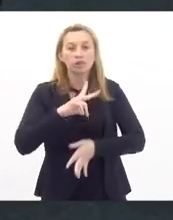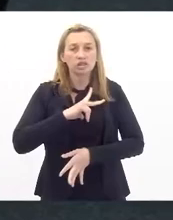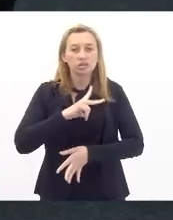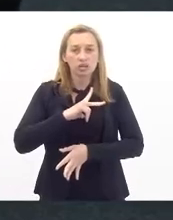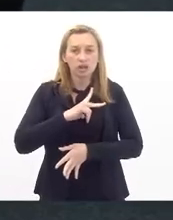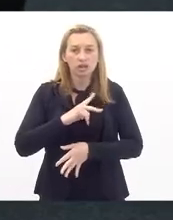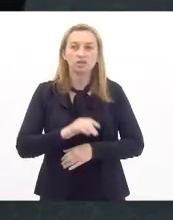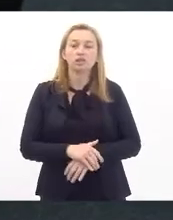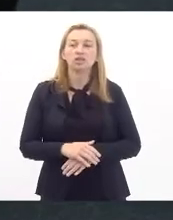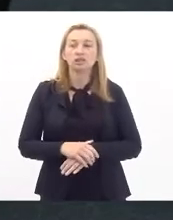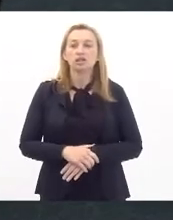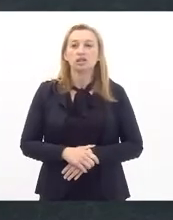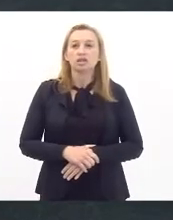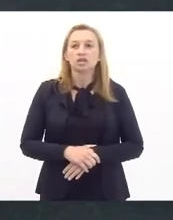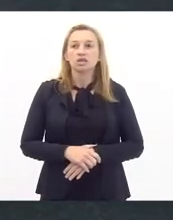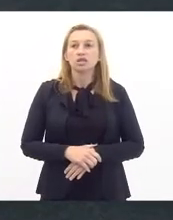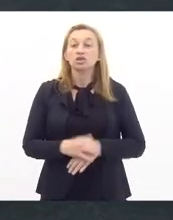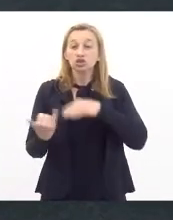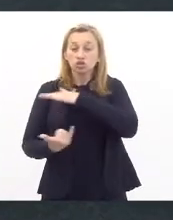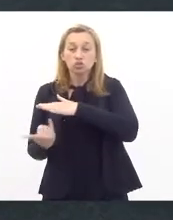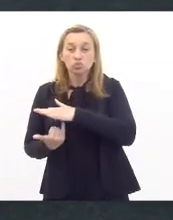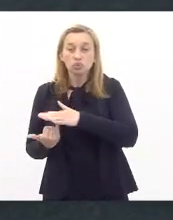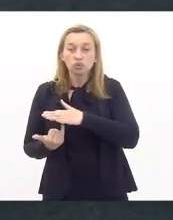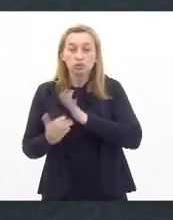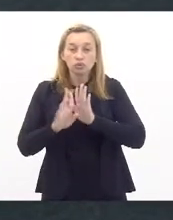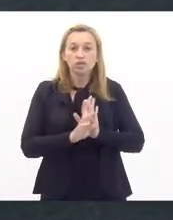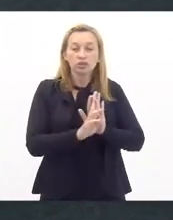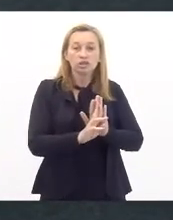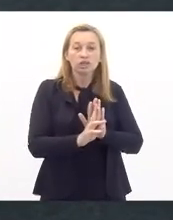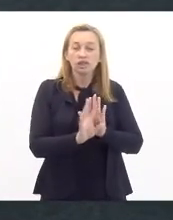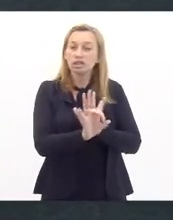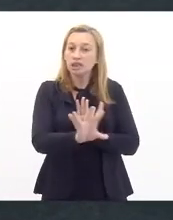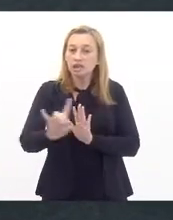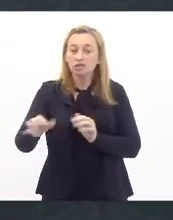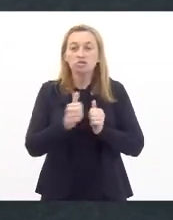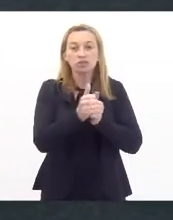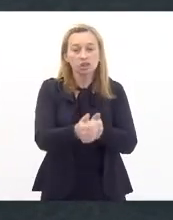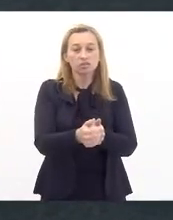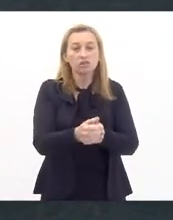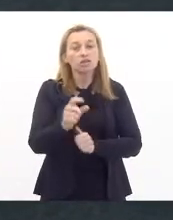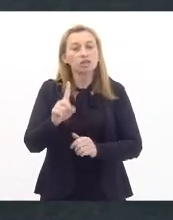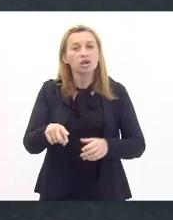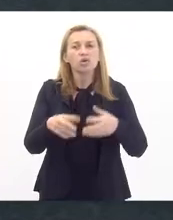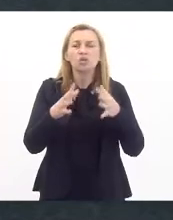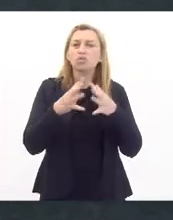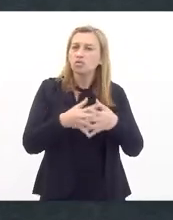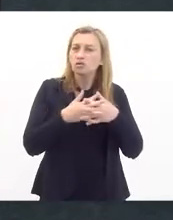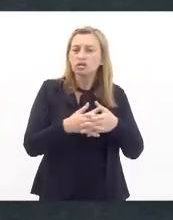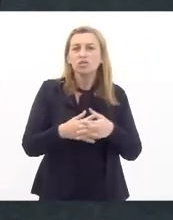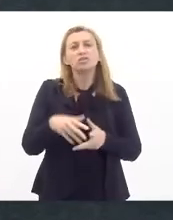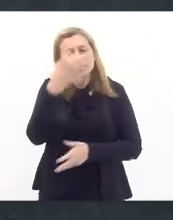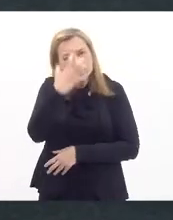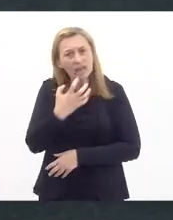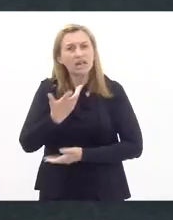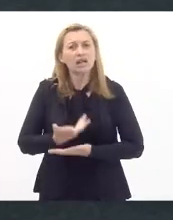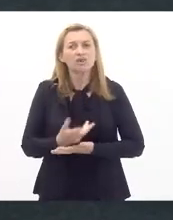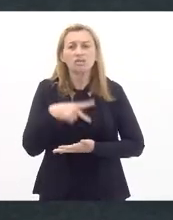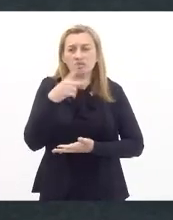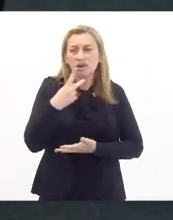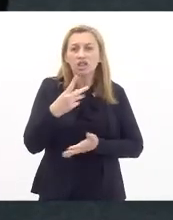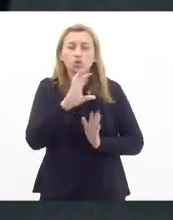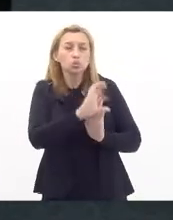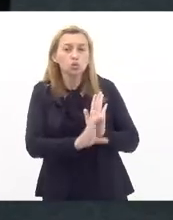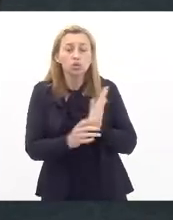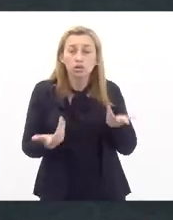a identidade representativa de cada um desses segmentos de prata sua decisão muito complexo é muito séria nós estamos falando aqui